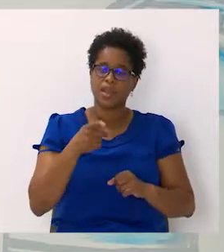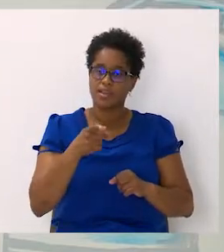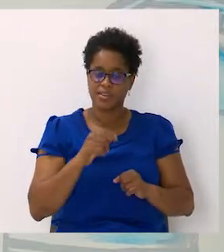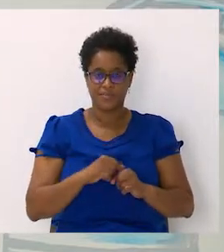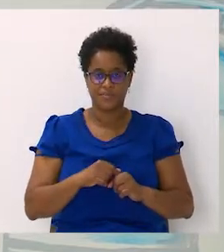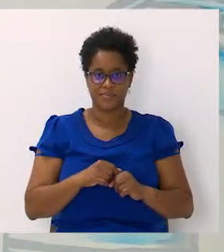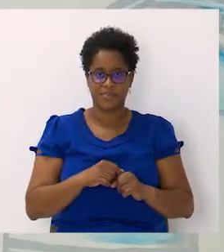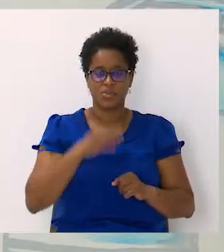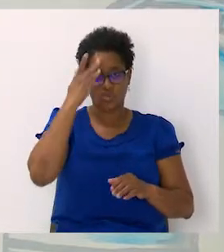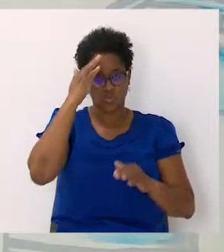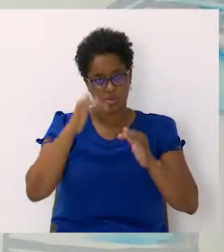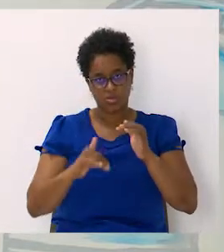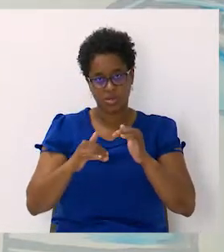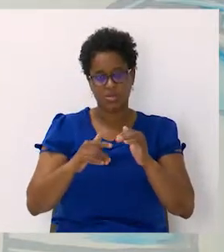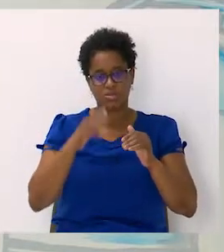Aqui,